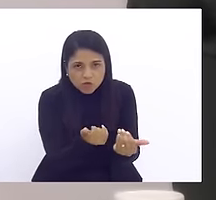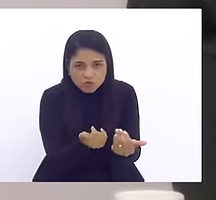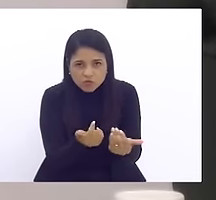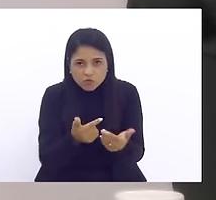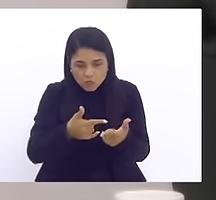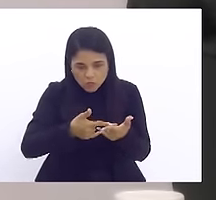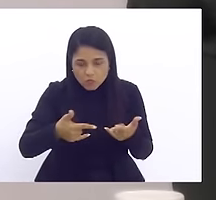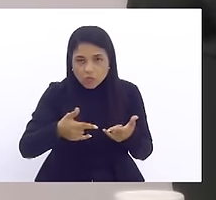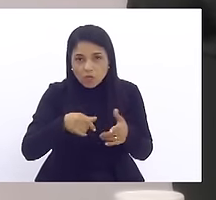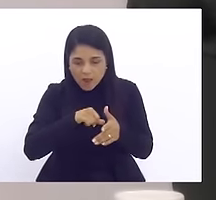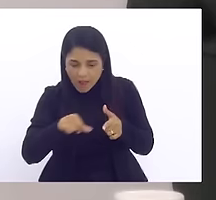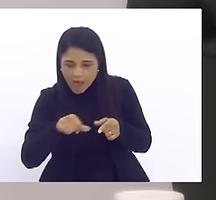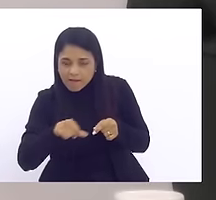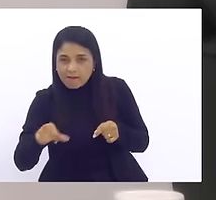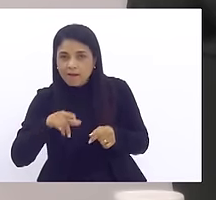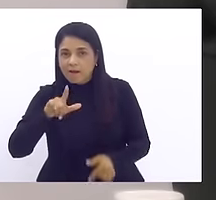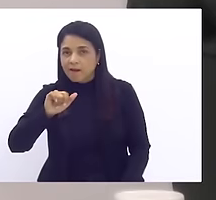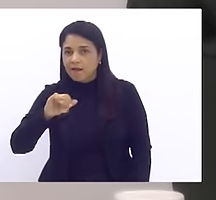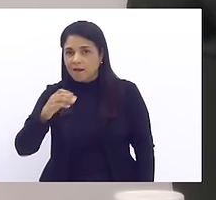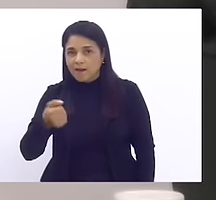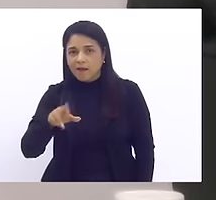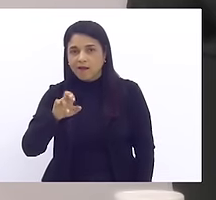como objetivo